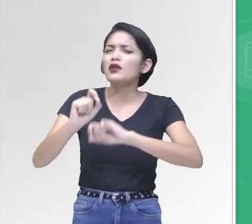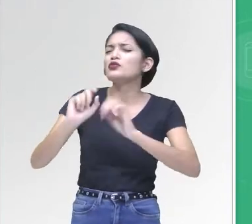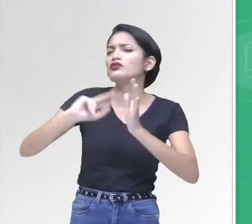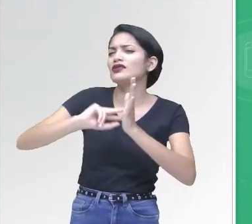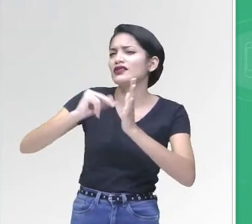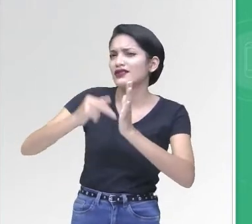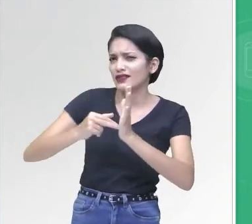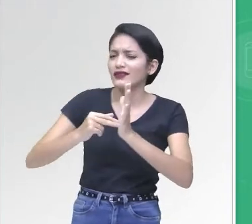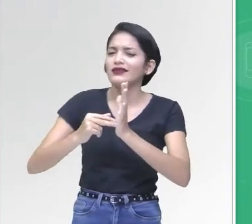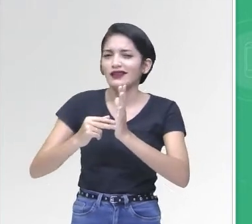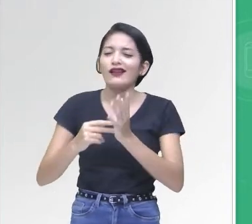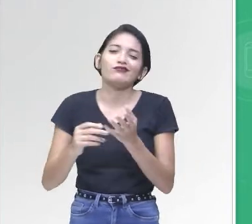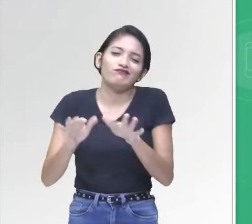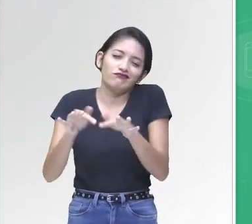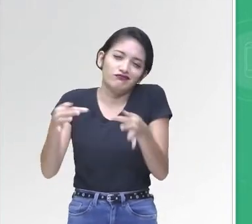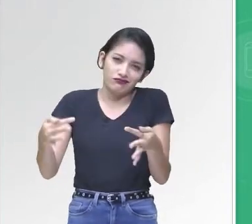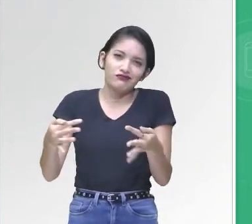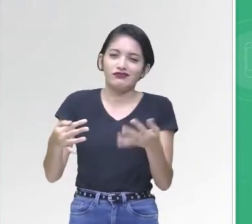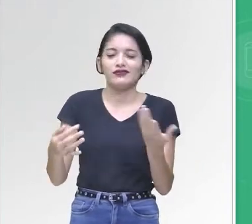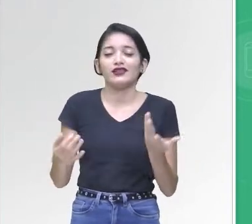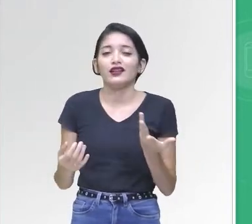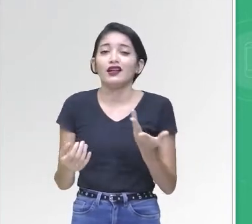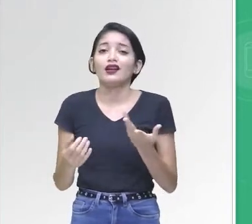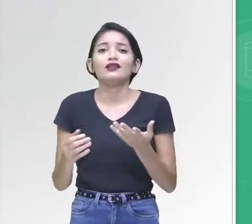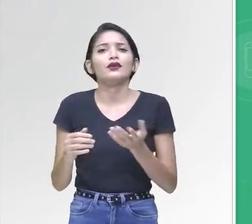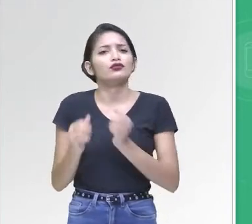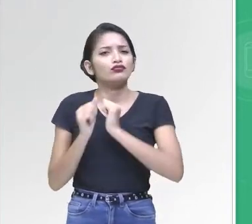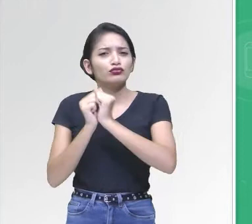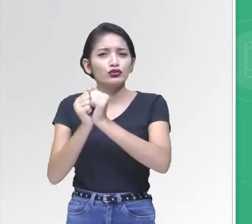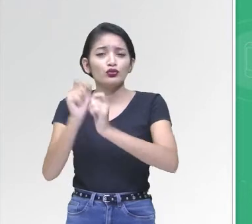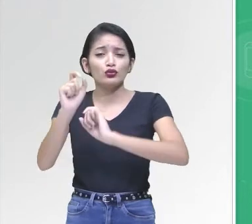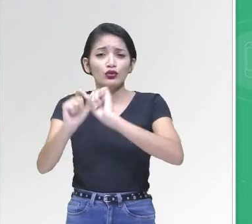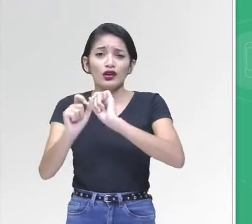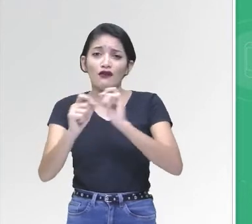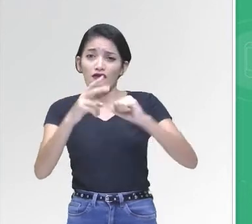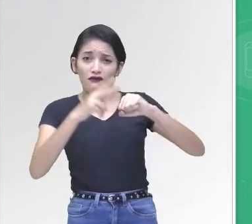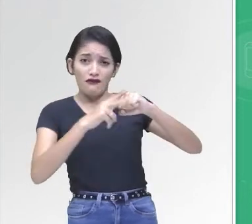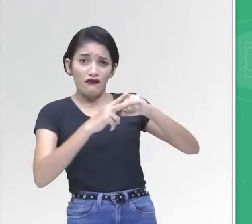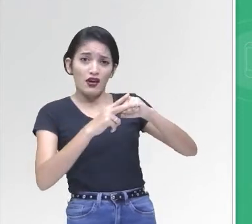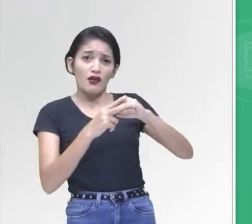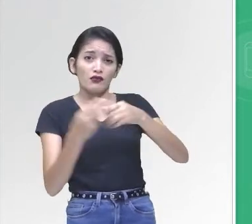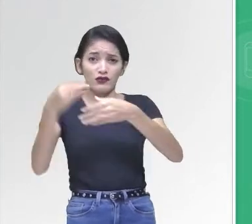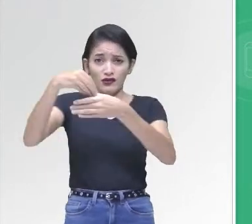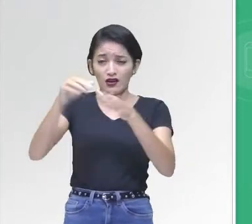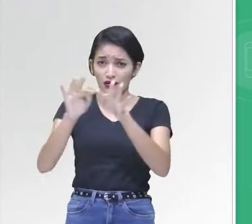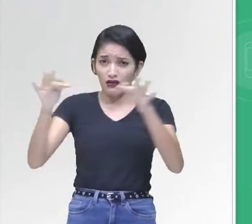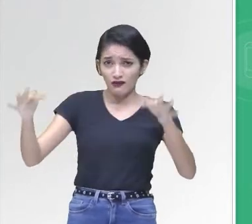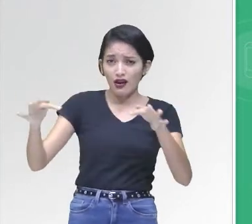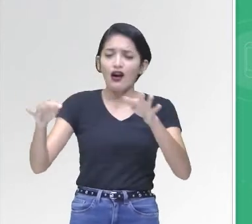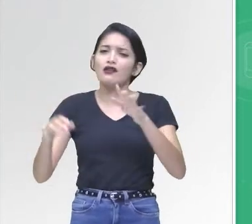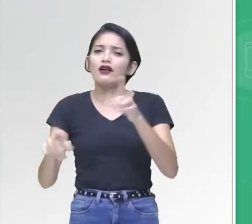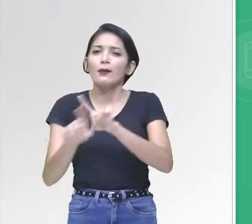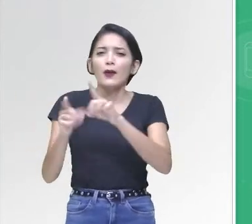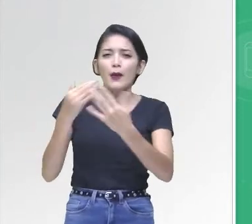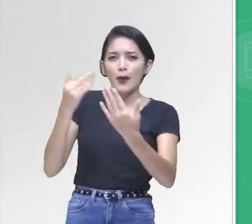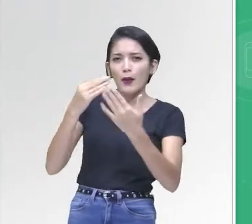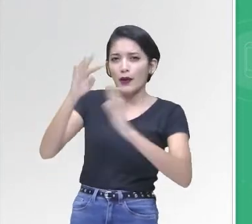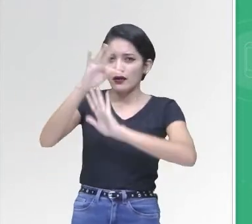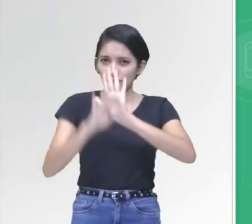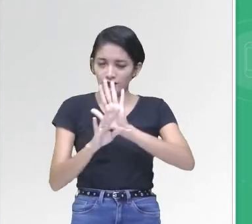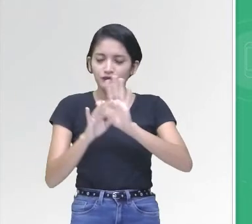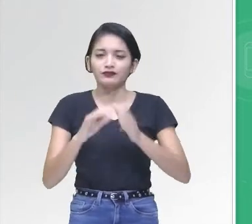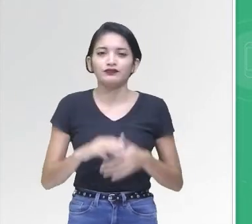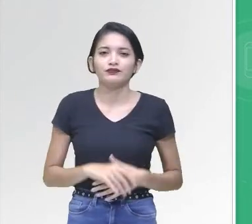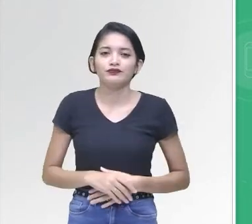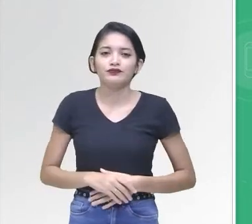são coisas super simples que podem acompanhar um verbo numa frase, num texto, num diálogo, ok? Vamos lá